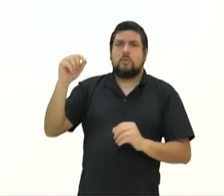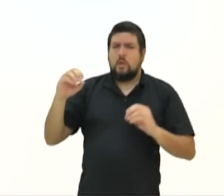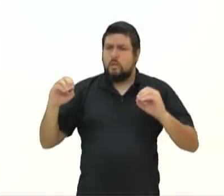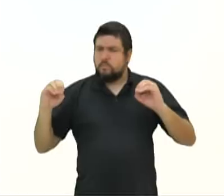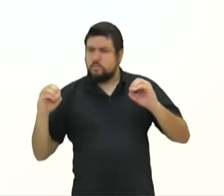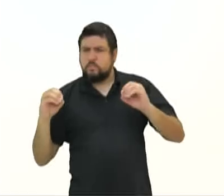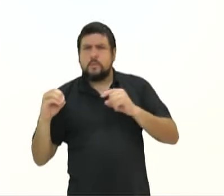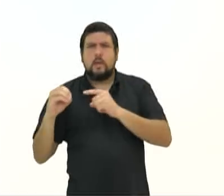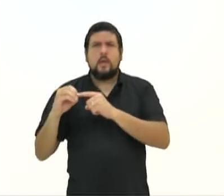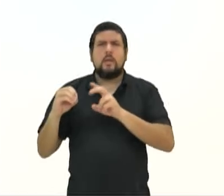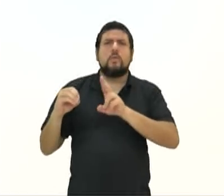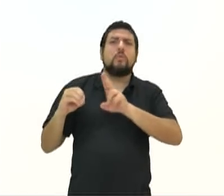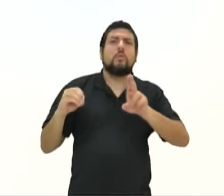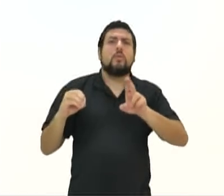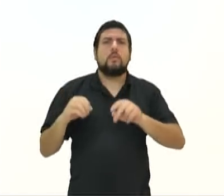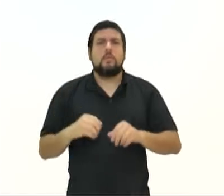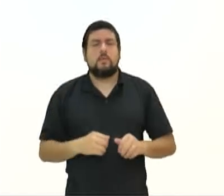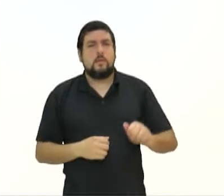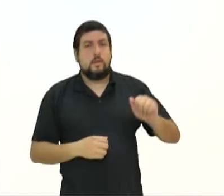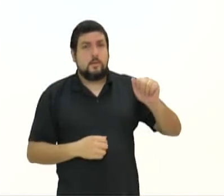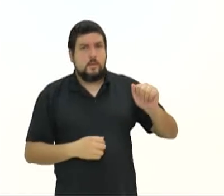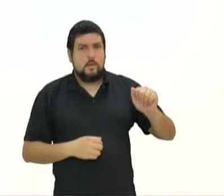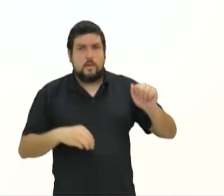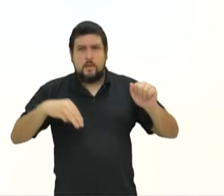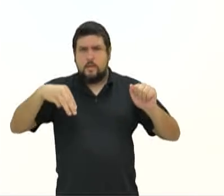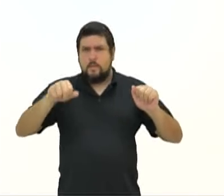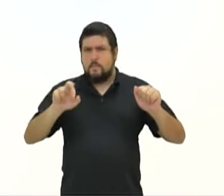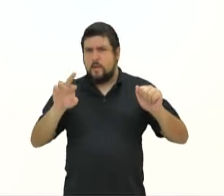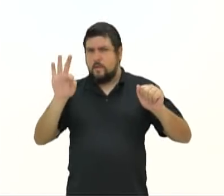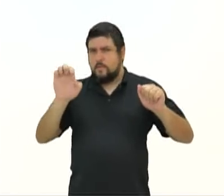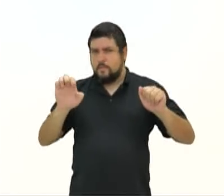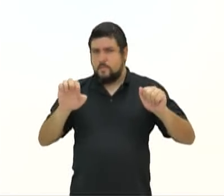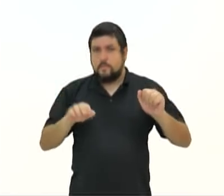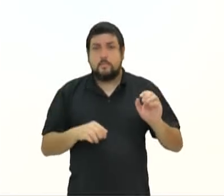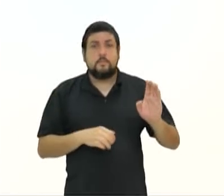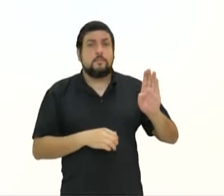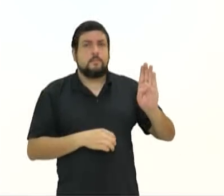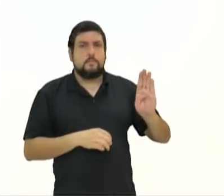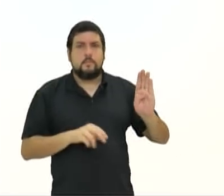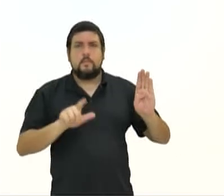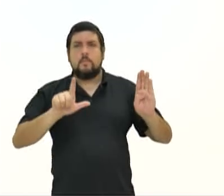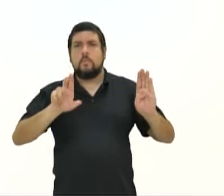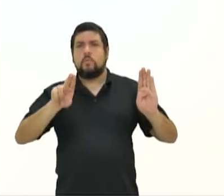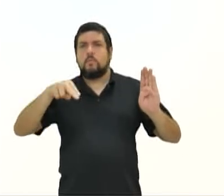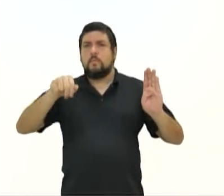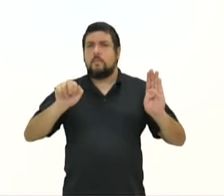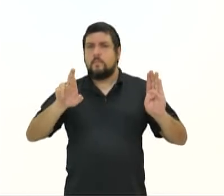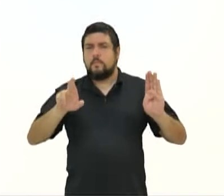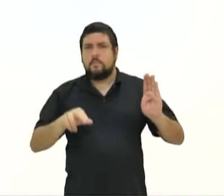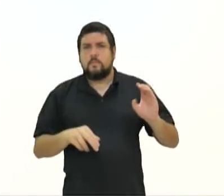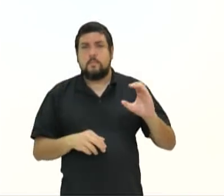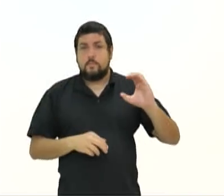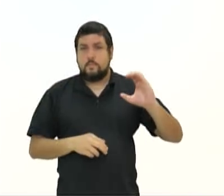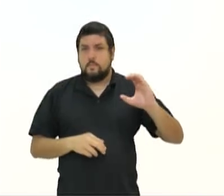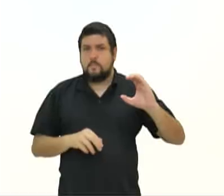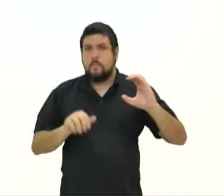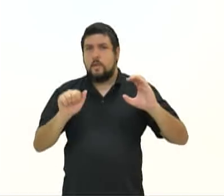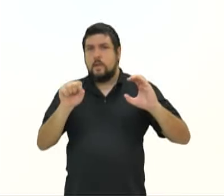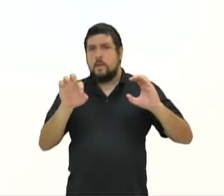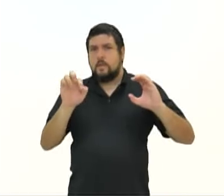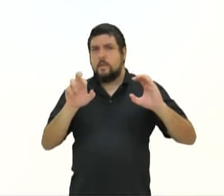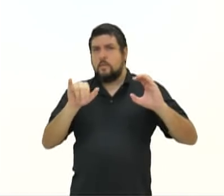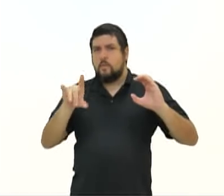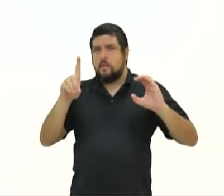corpo celeste? Letra A, Marte. Letra B, lunar. Letra C,